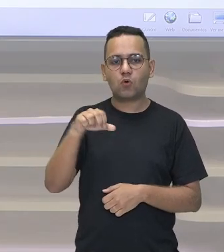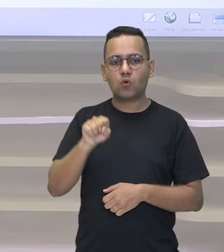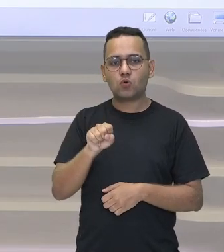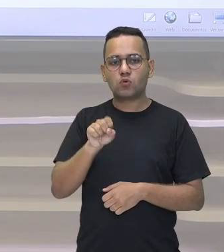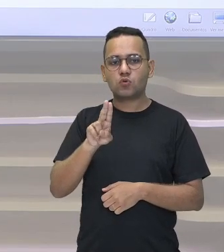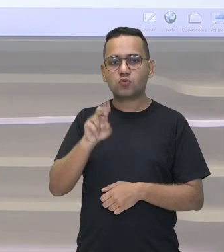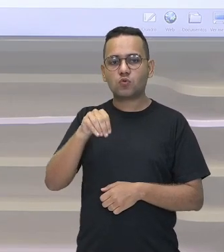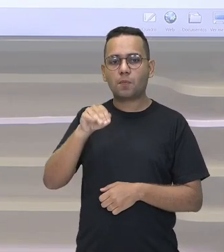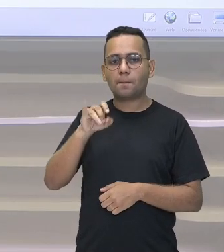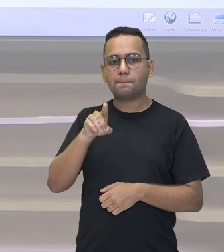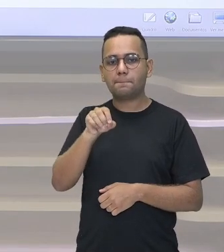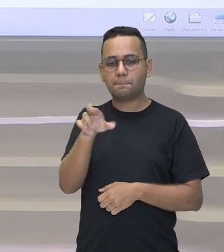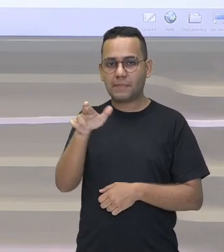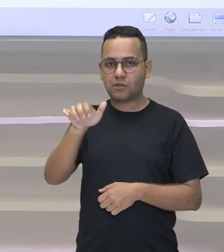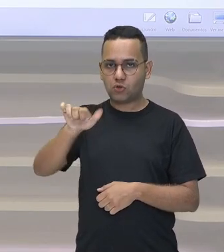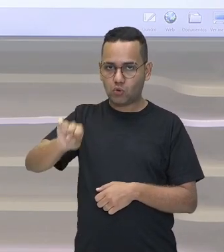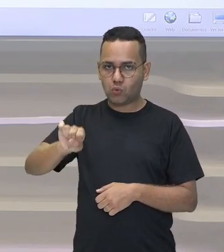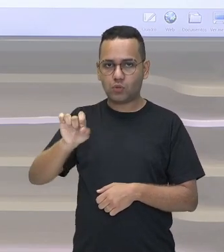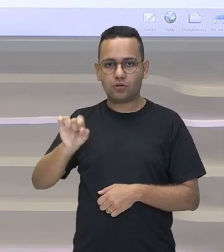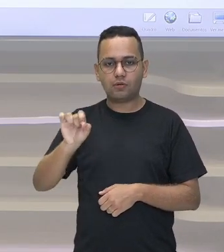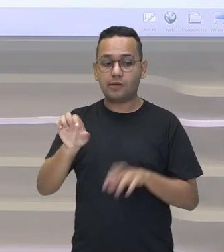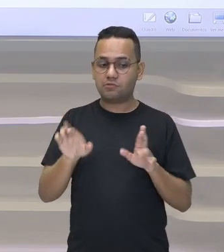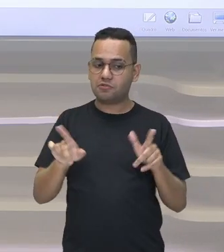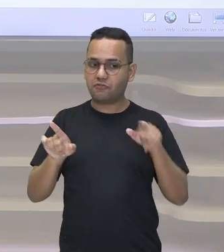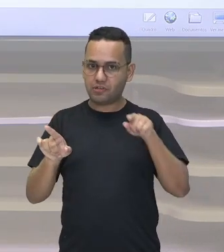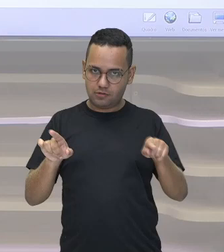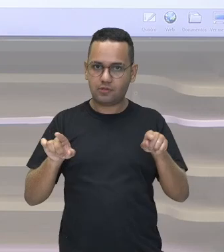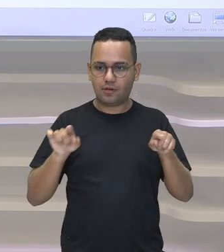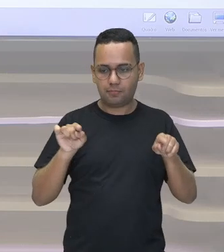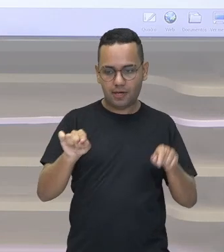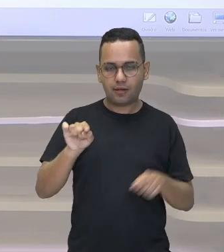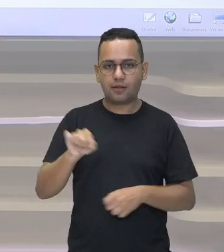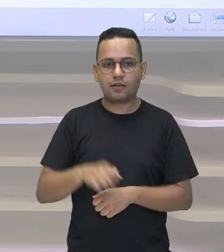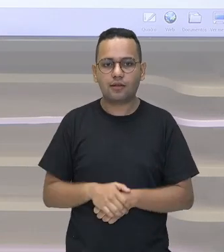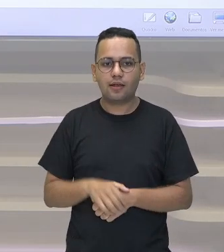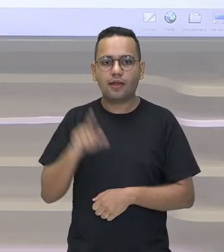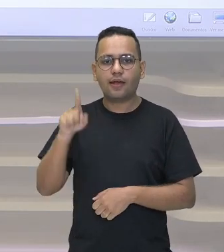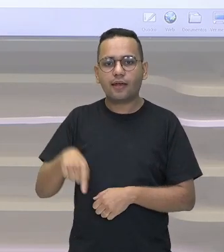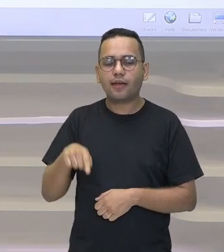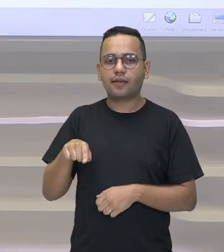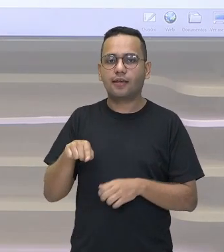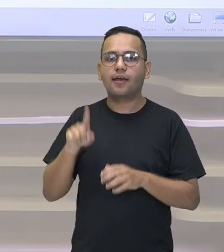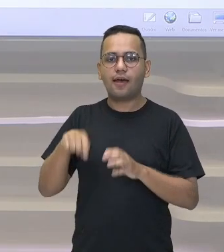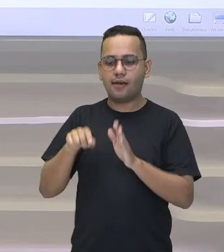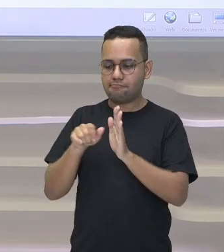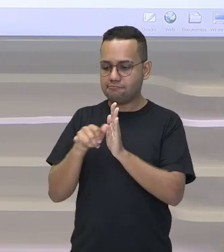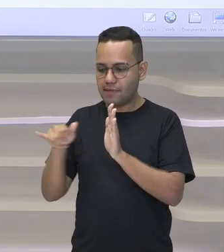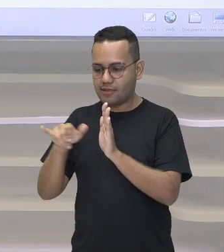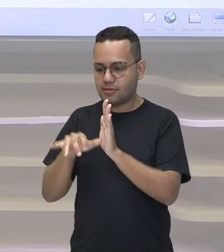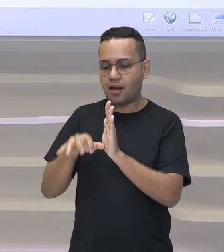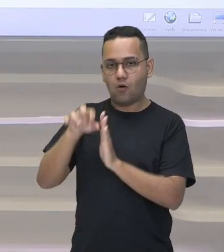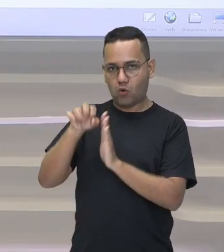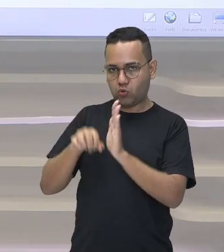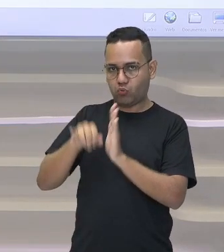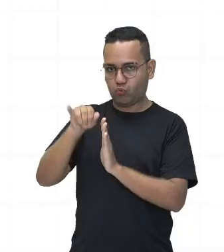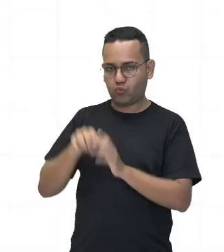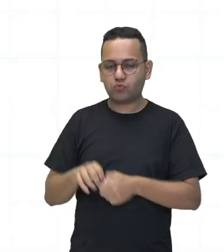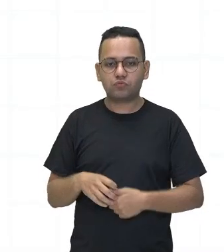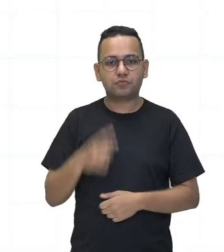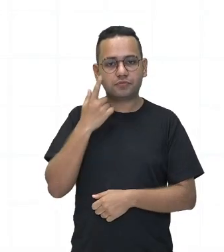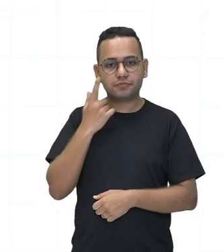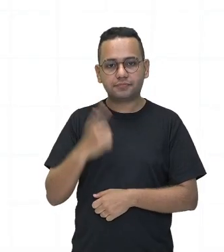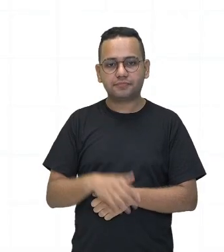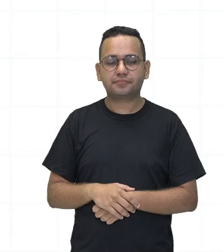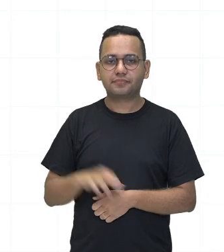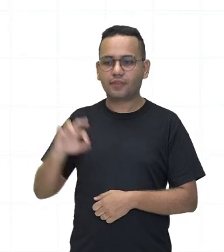consumidores, diferente dos produtores, os consumidores são heterotróficos ou heterótrofos, como a gente pode